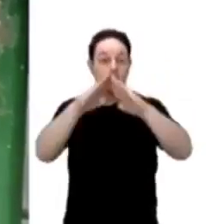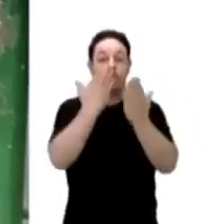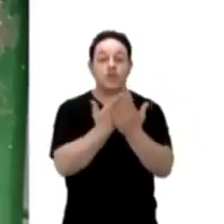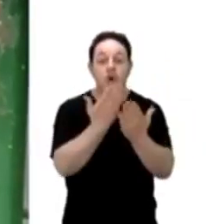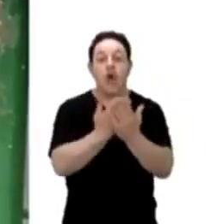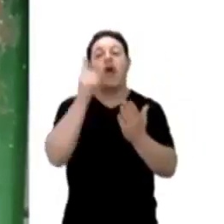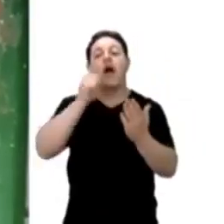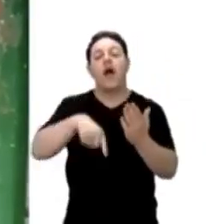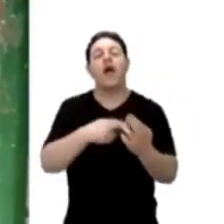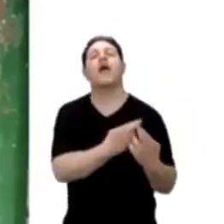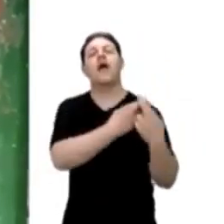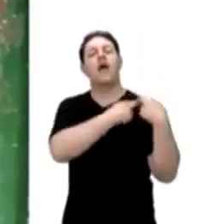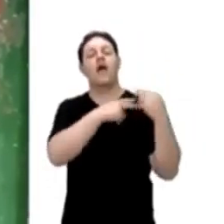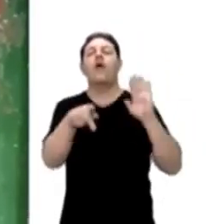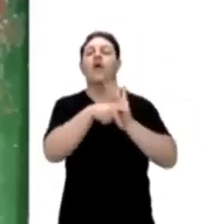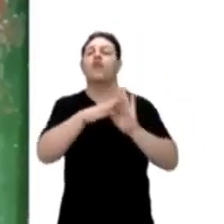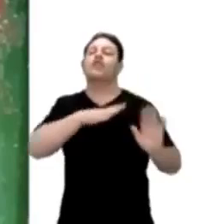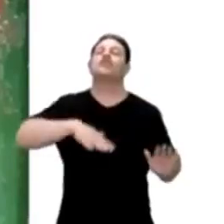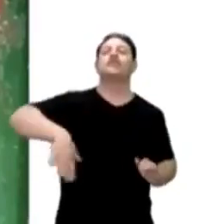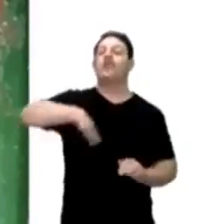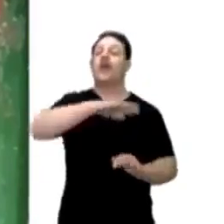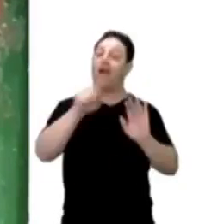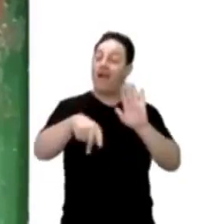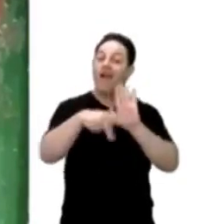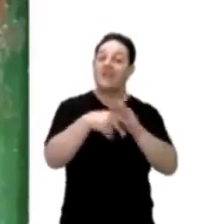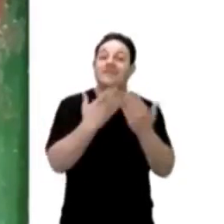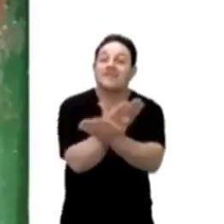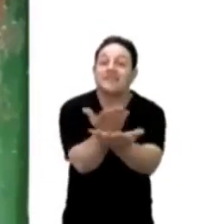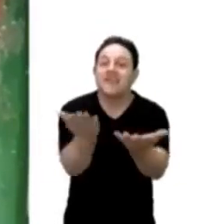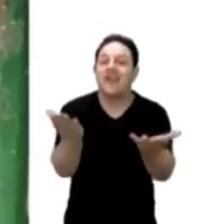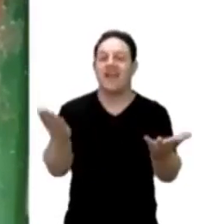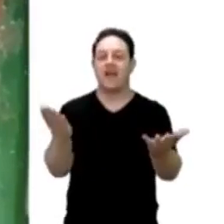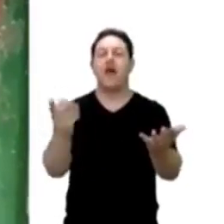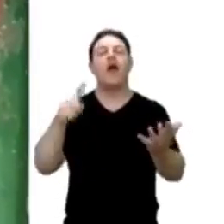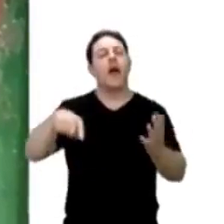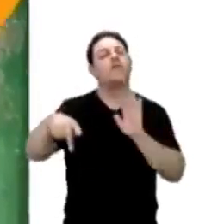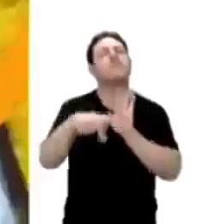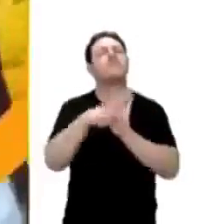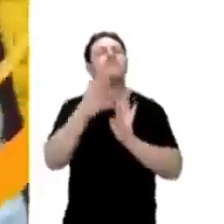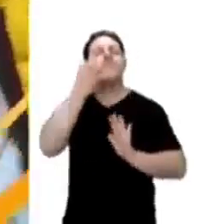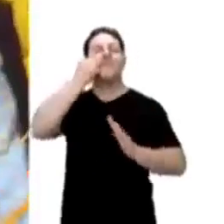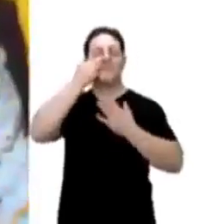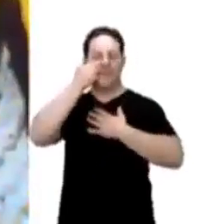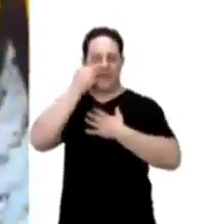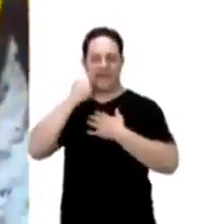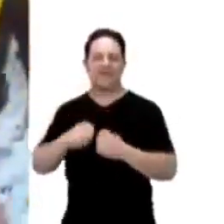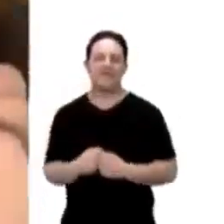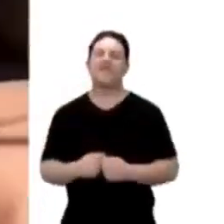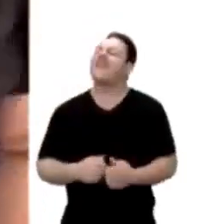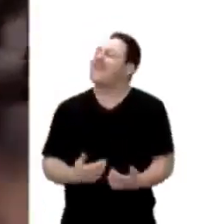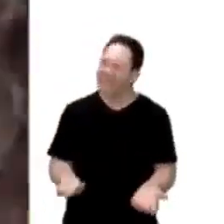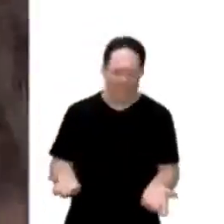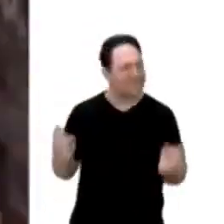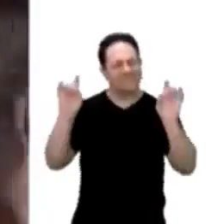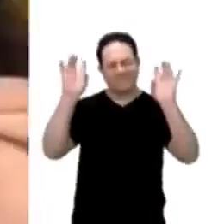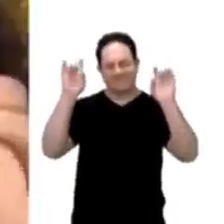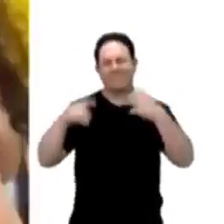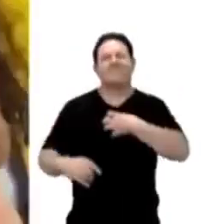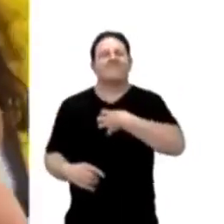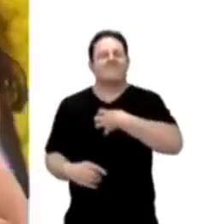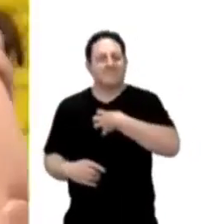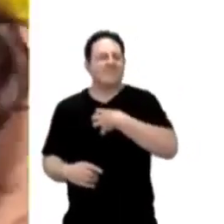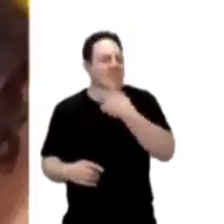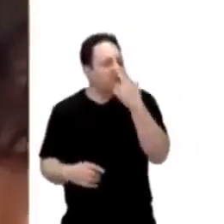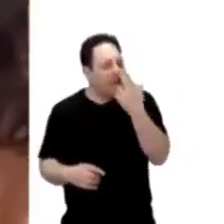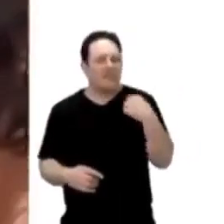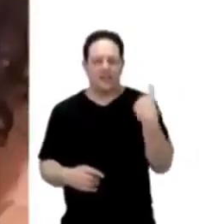parte do nosso território, do território de vocês. É pertencimento nosso. Ah, é muito bom isso de da gente poder